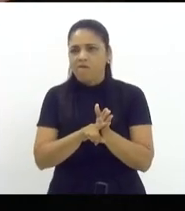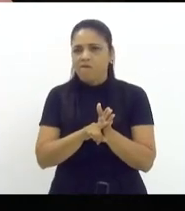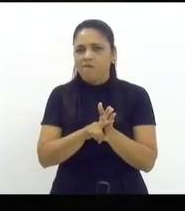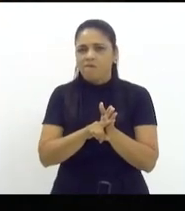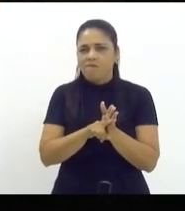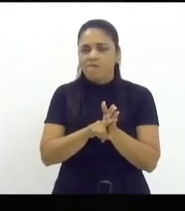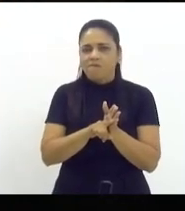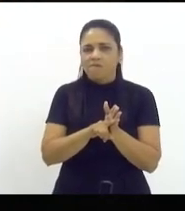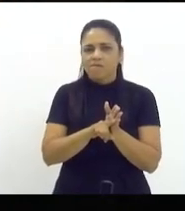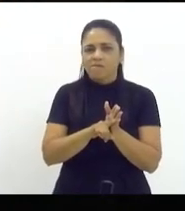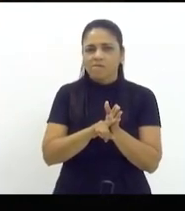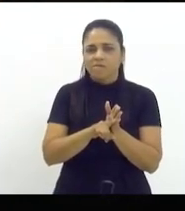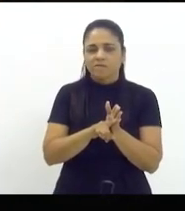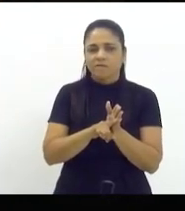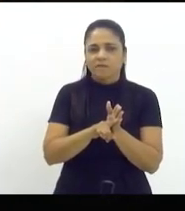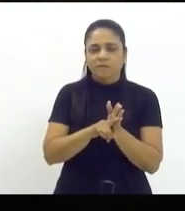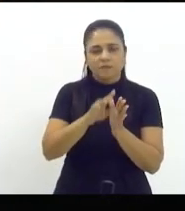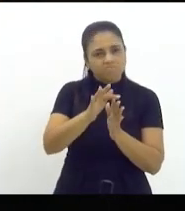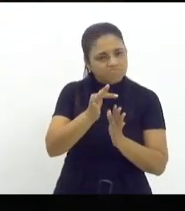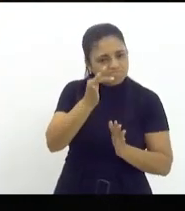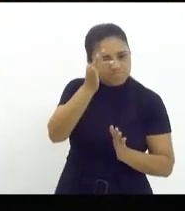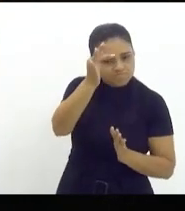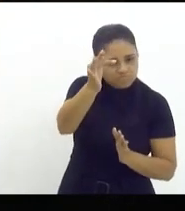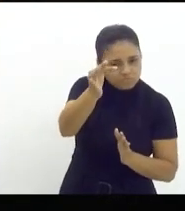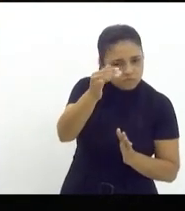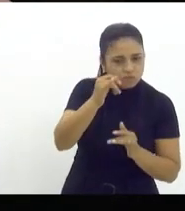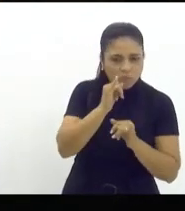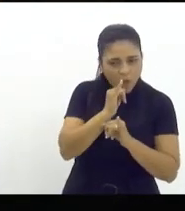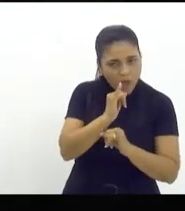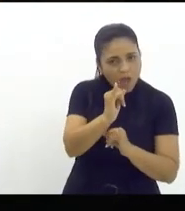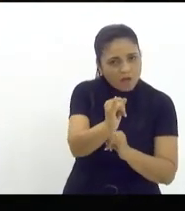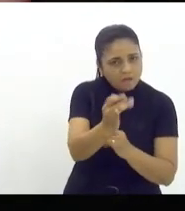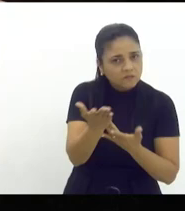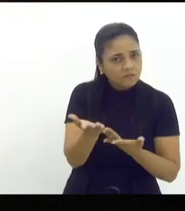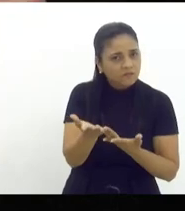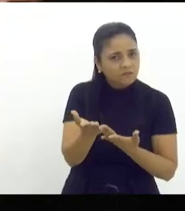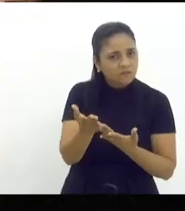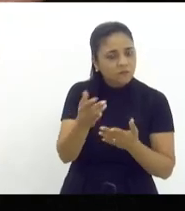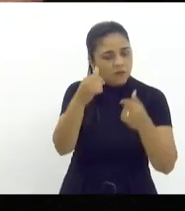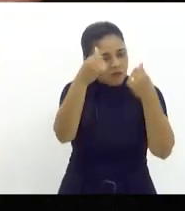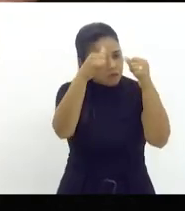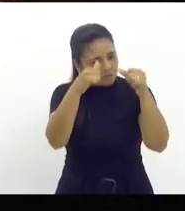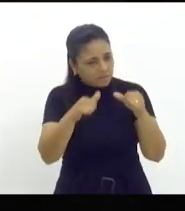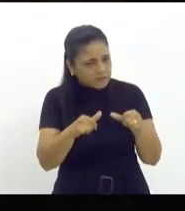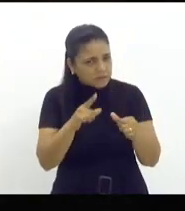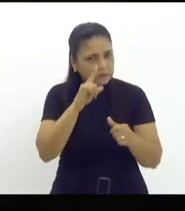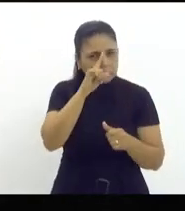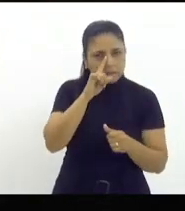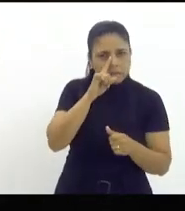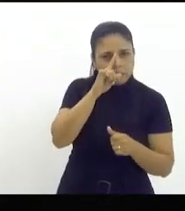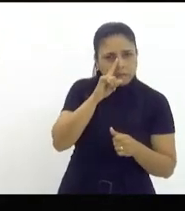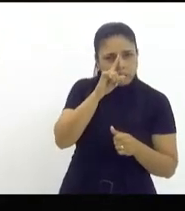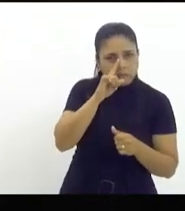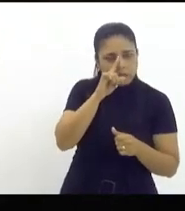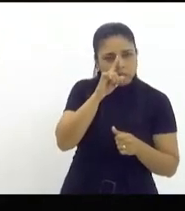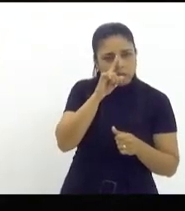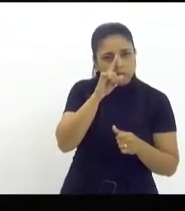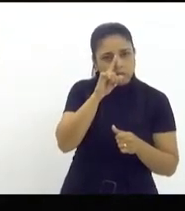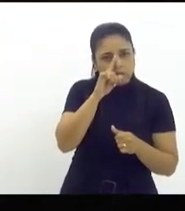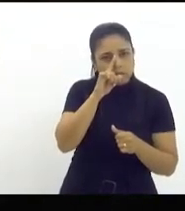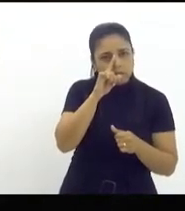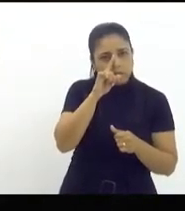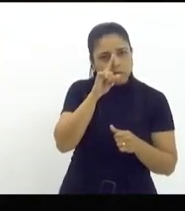para dar o alerta para o futuro então nessa avaliação de risco Possivelmente